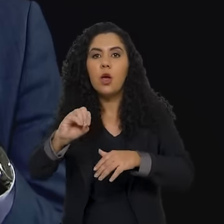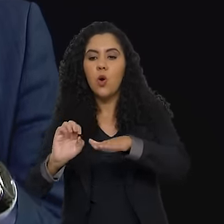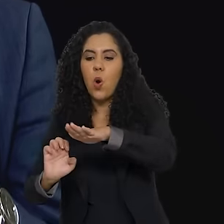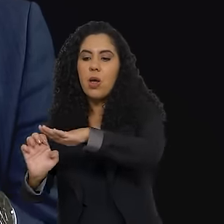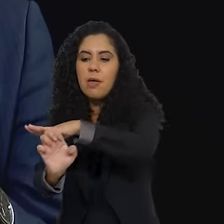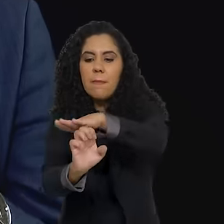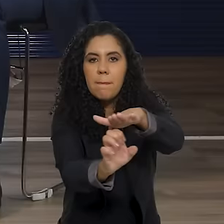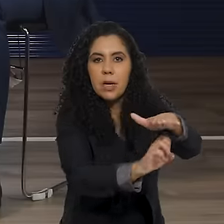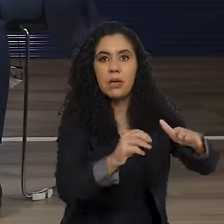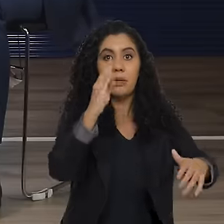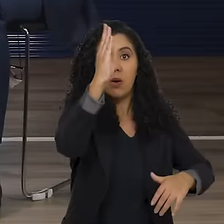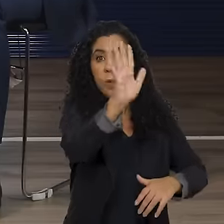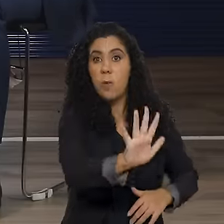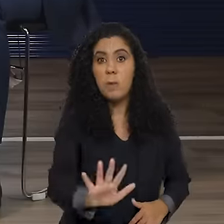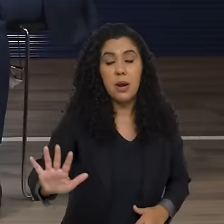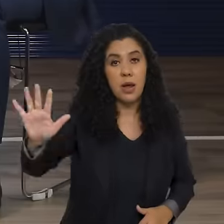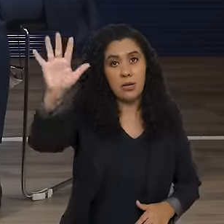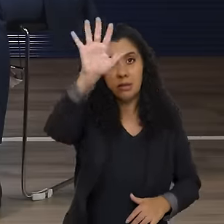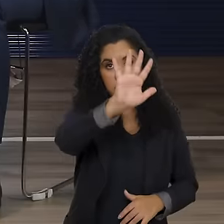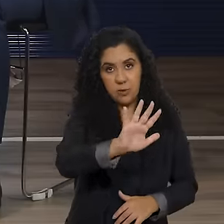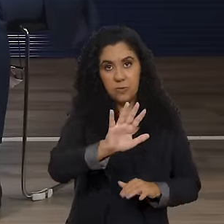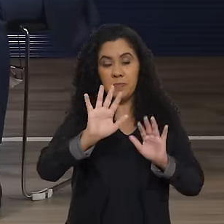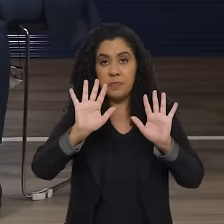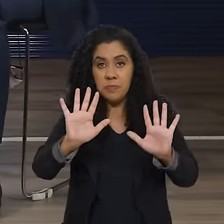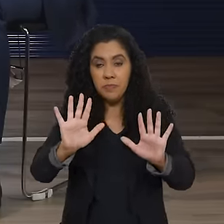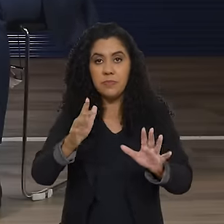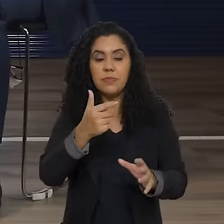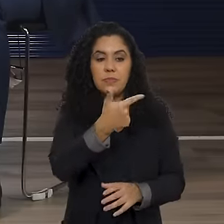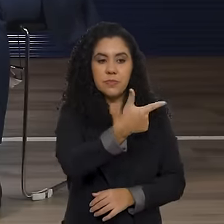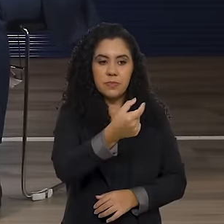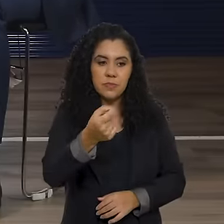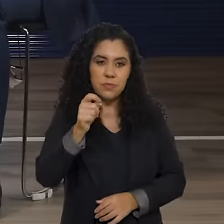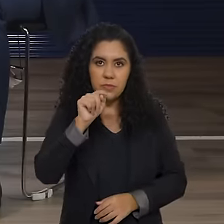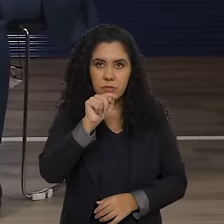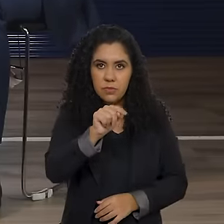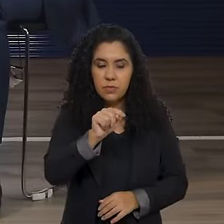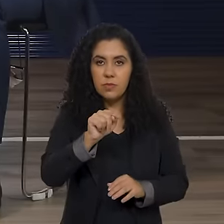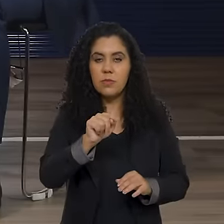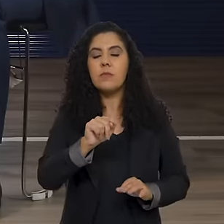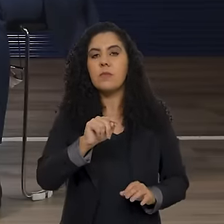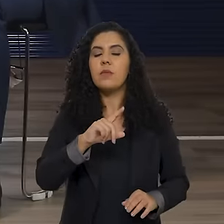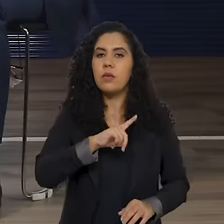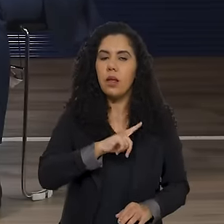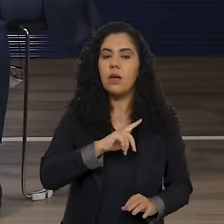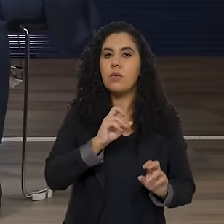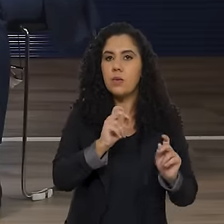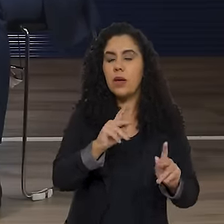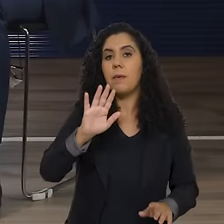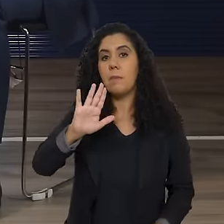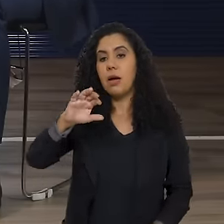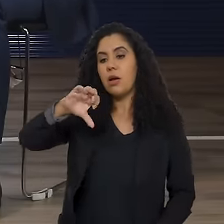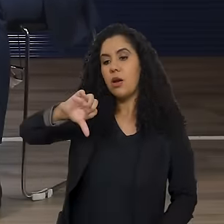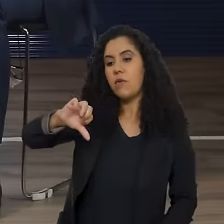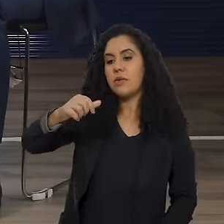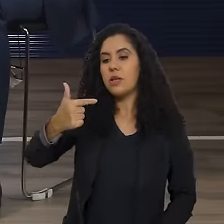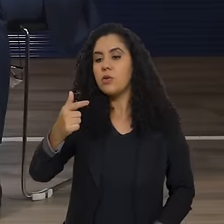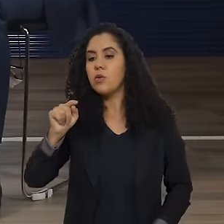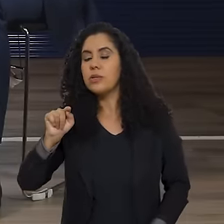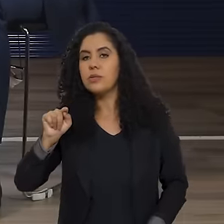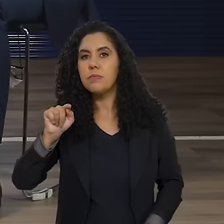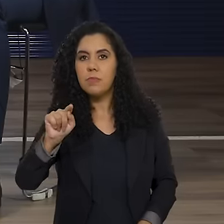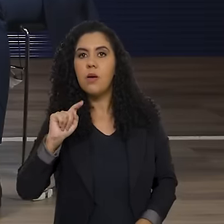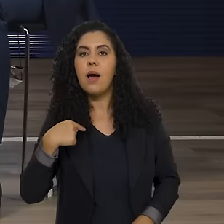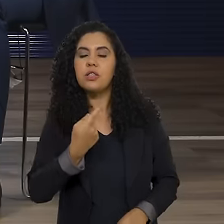em todo o Brasil. Dessas 200 mil, 93 mil, a nossa meta